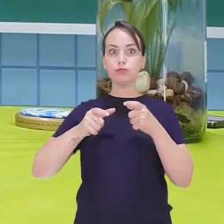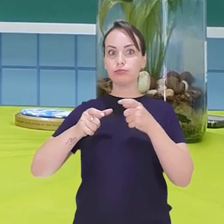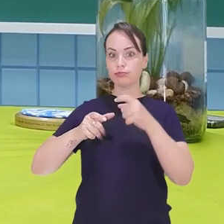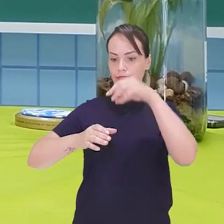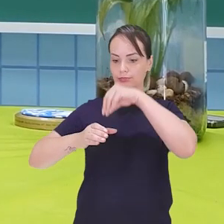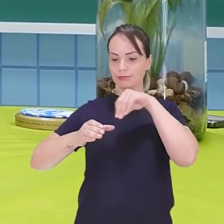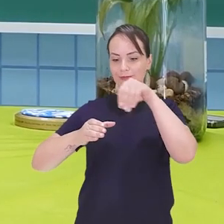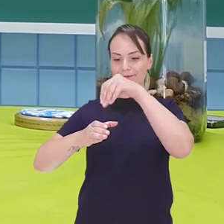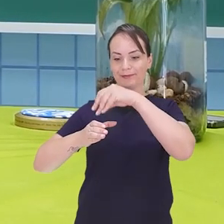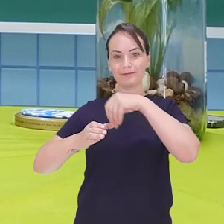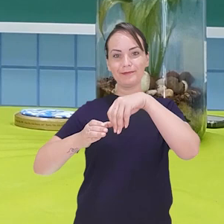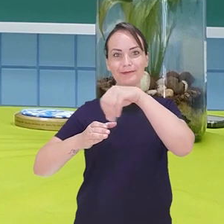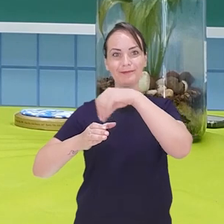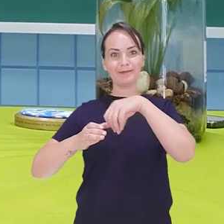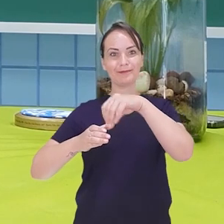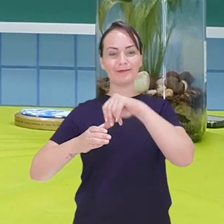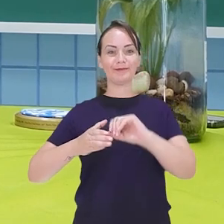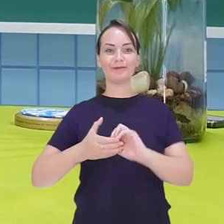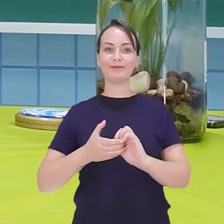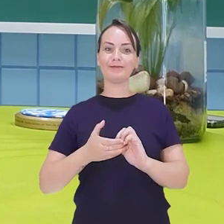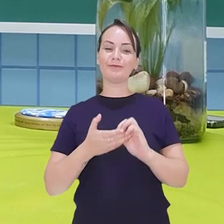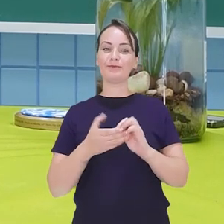é só pegar as pedras decorativas maiores